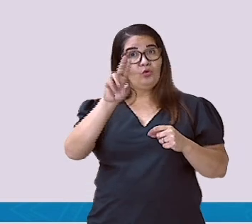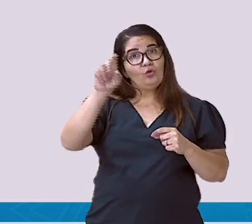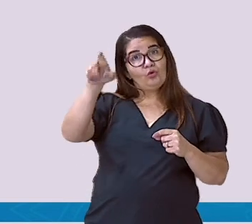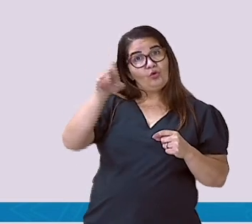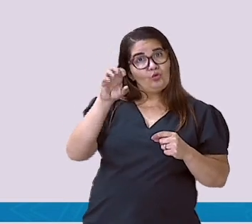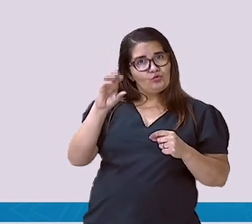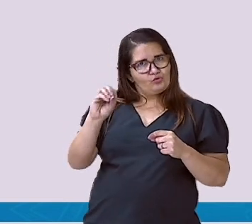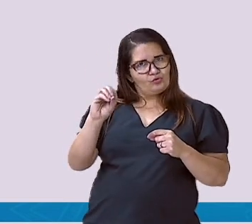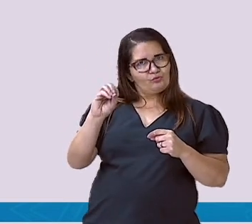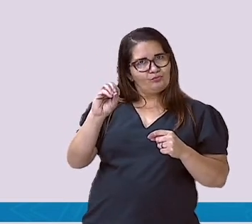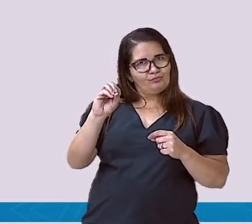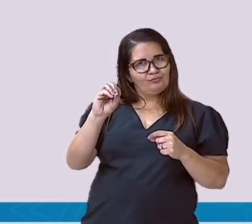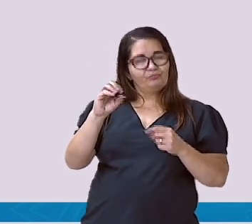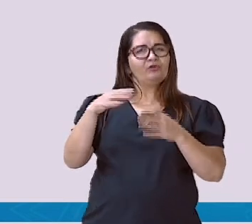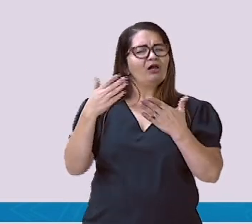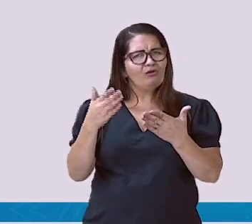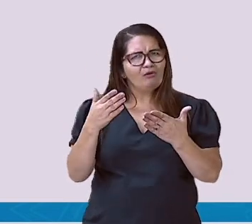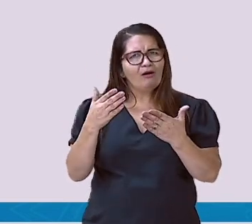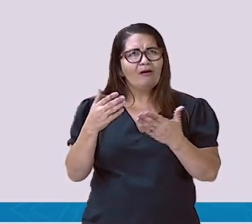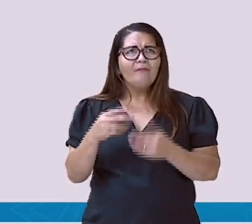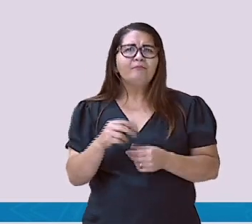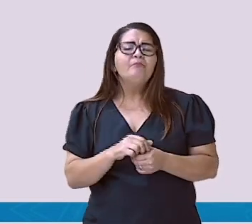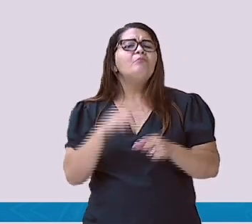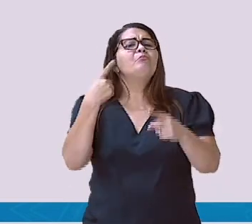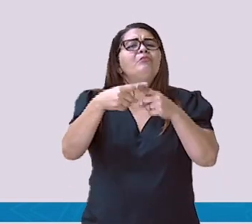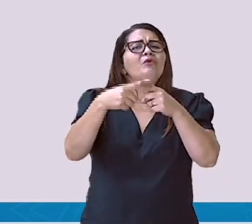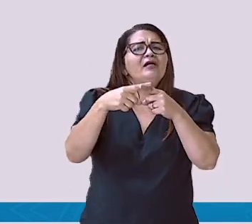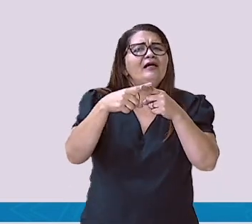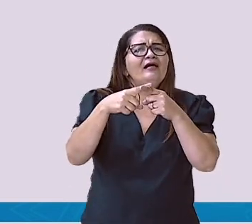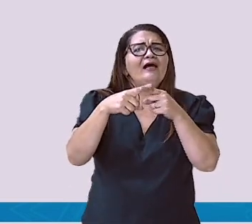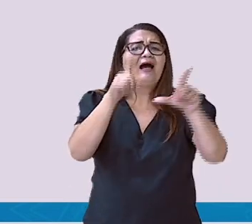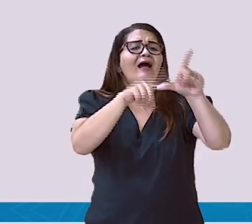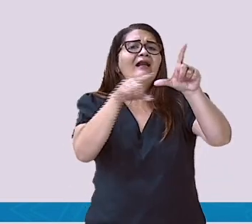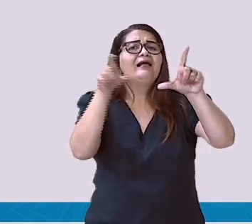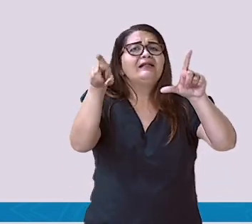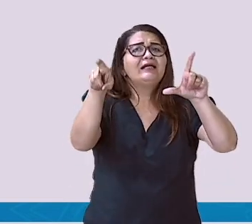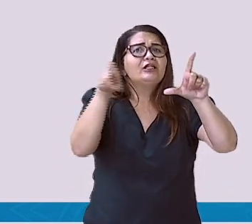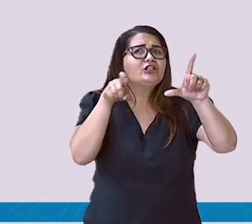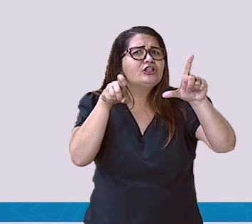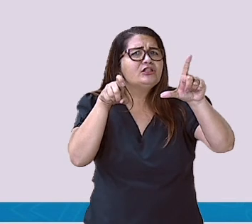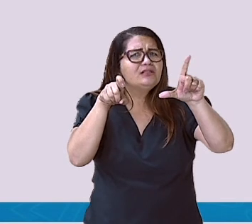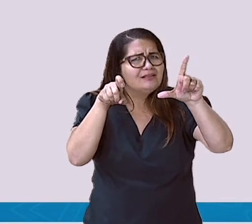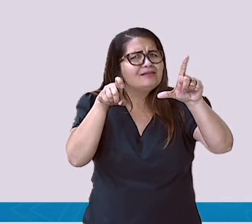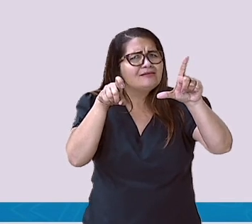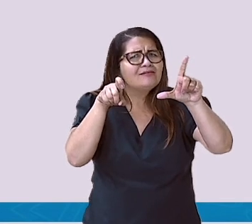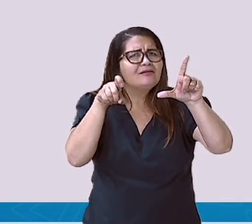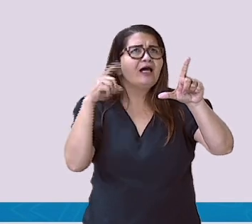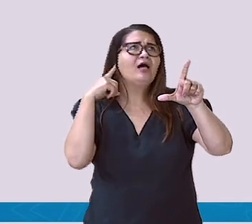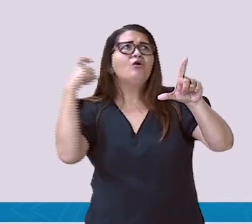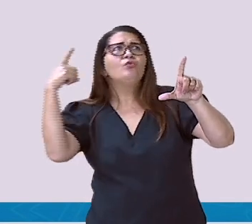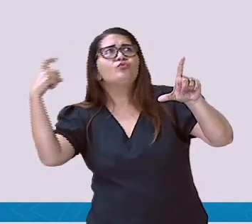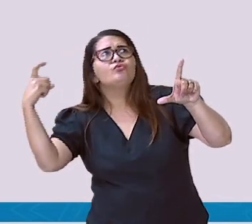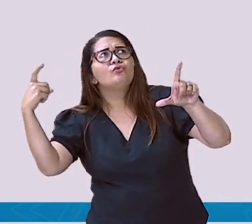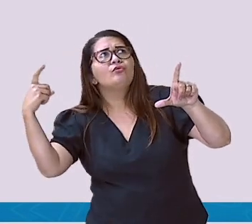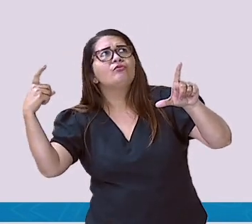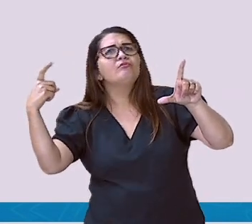vamos pronunciar para ver se o X tem o som de duas letras juntas?